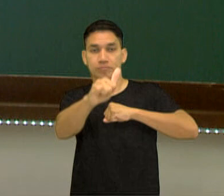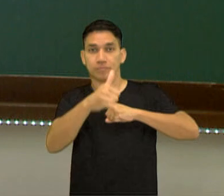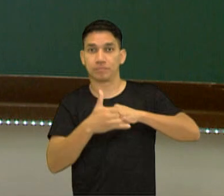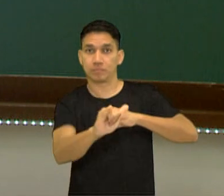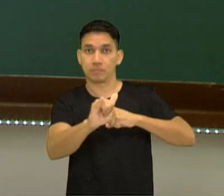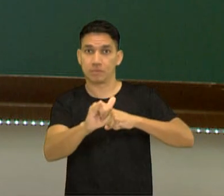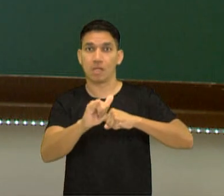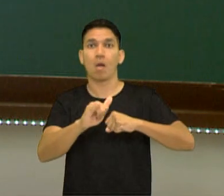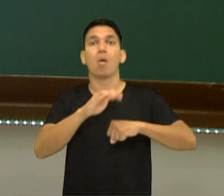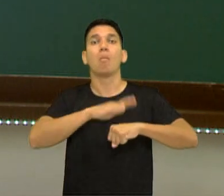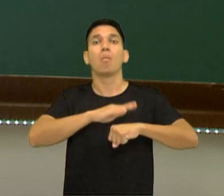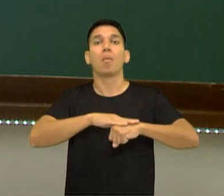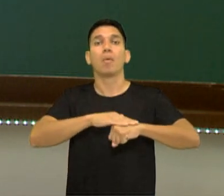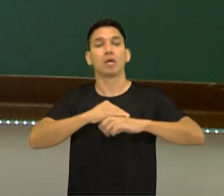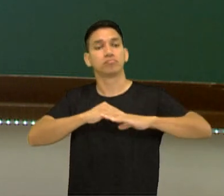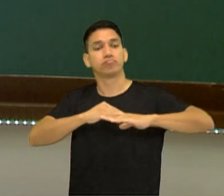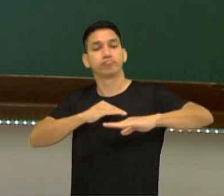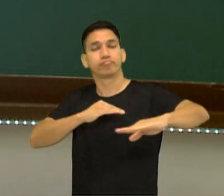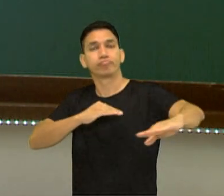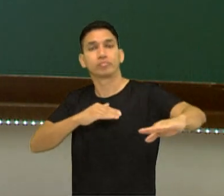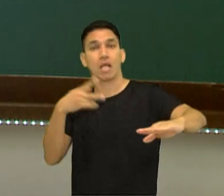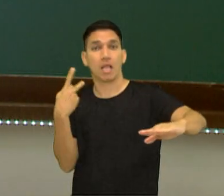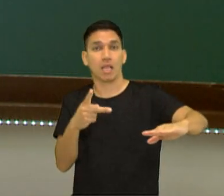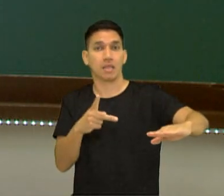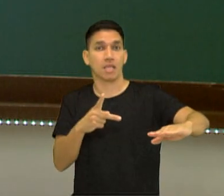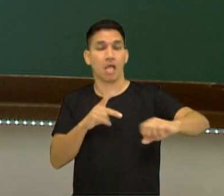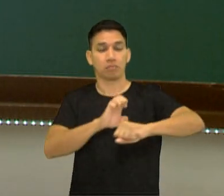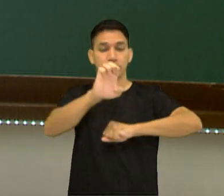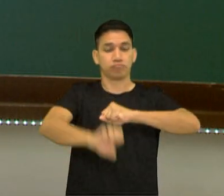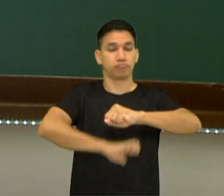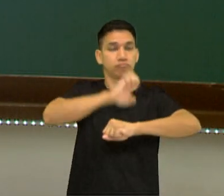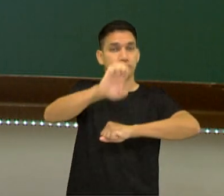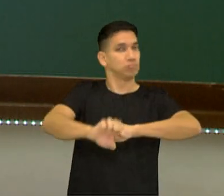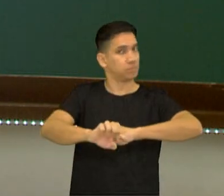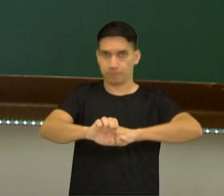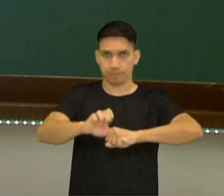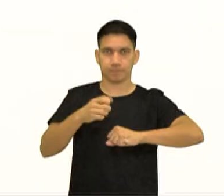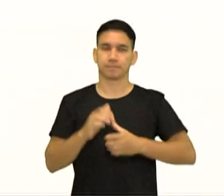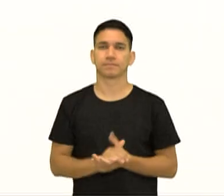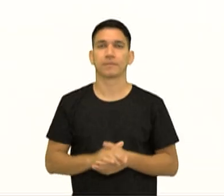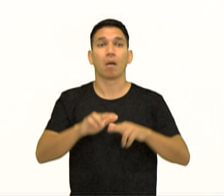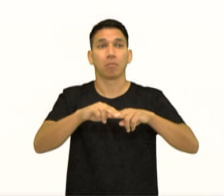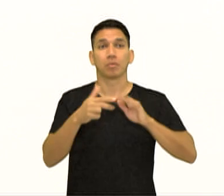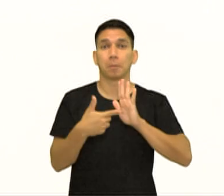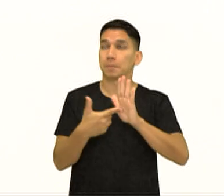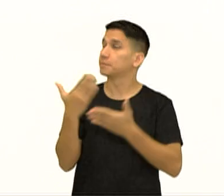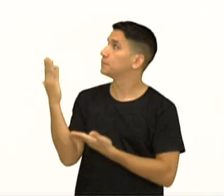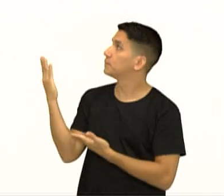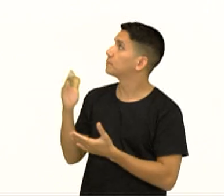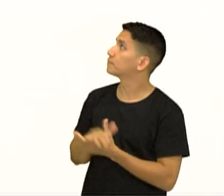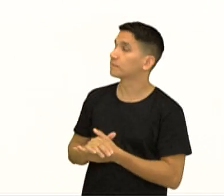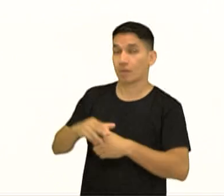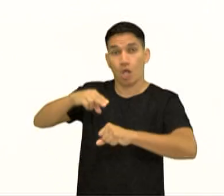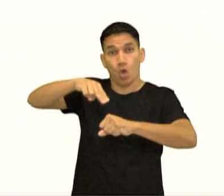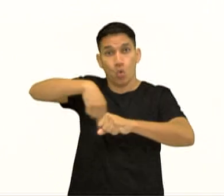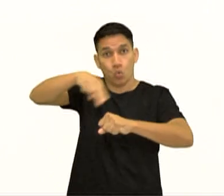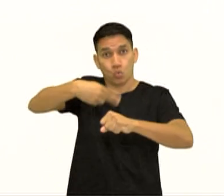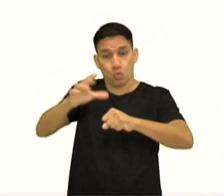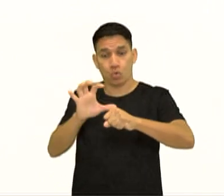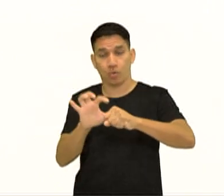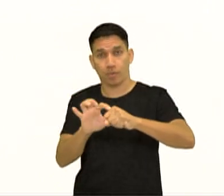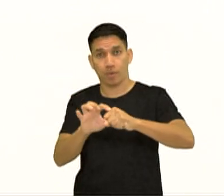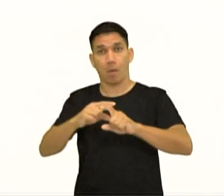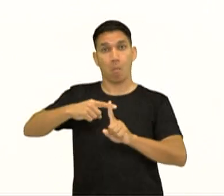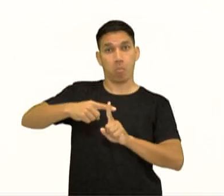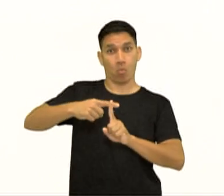daquele nível, daquele limite aonde ele está circulando. E aí a gente tem essa situação aqui, ó, o núcleo com a carga positiva